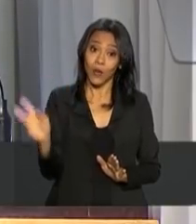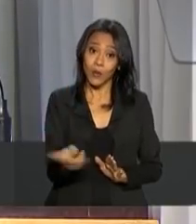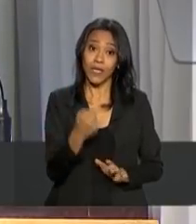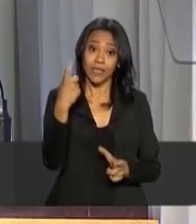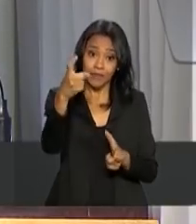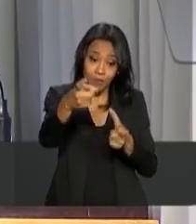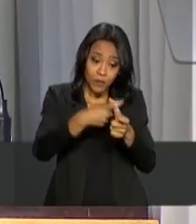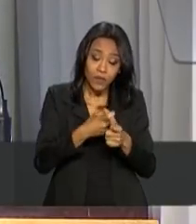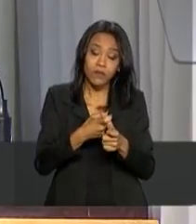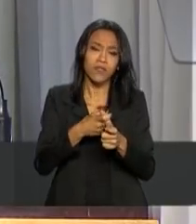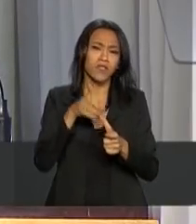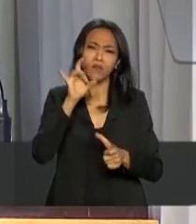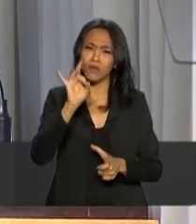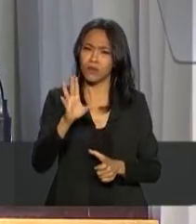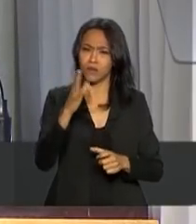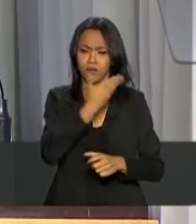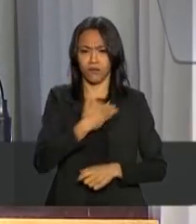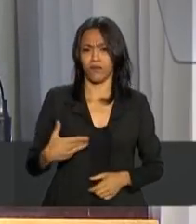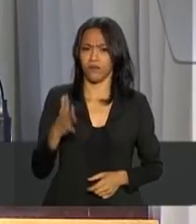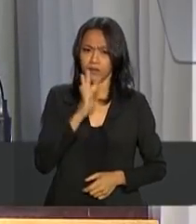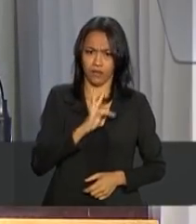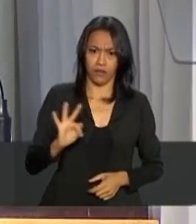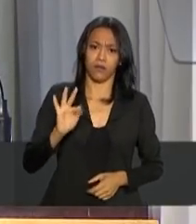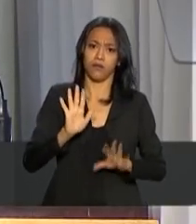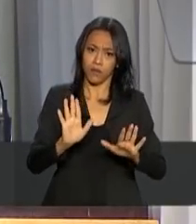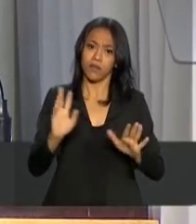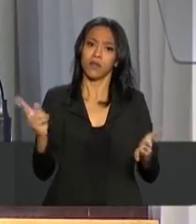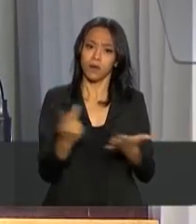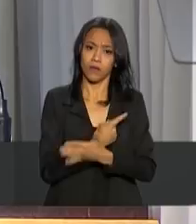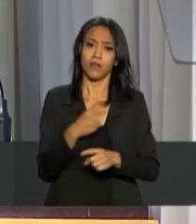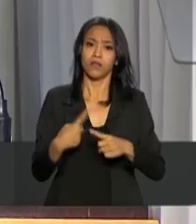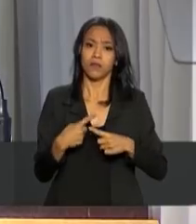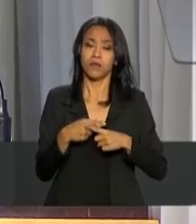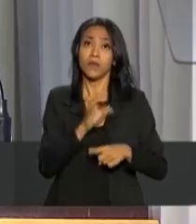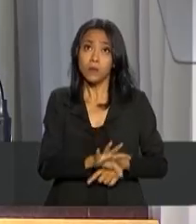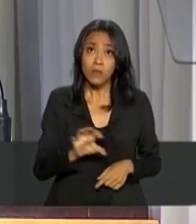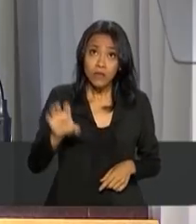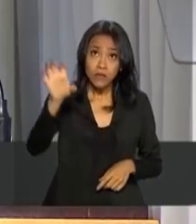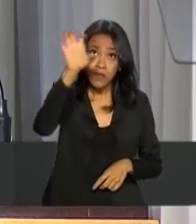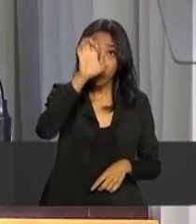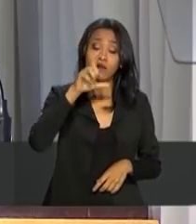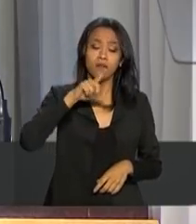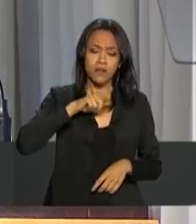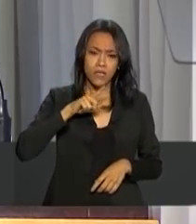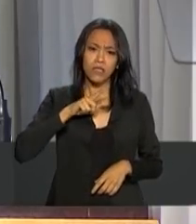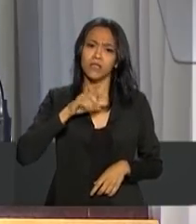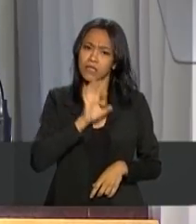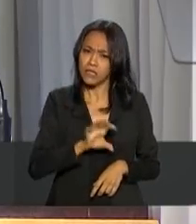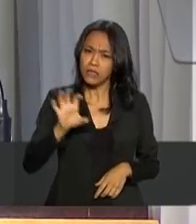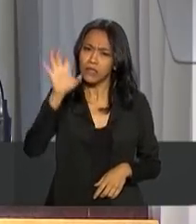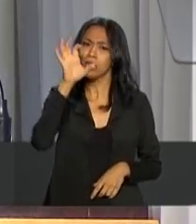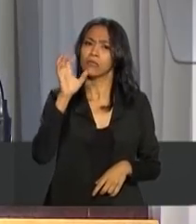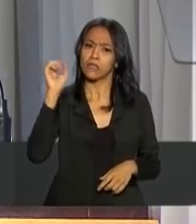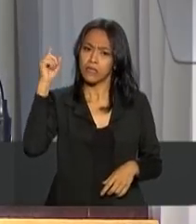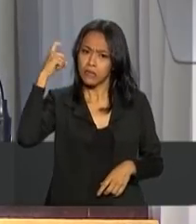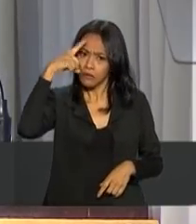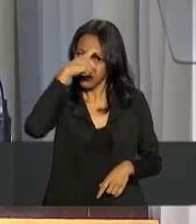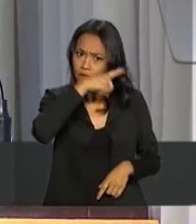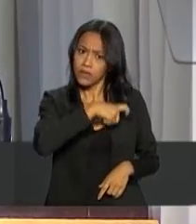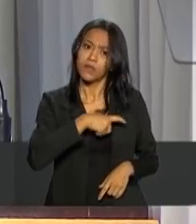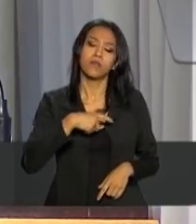Federados, de igual maneira nos municípios. Não é? Há estados hoje que passam por dificuldades extraordinárias por razões de natureza